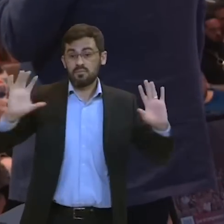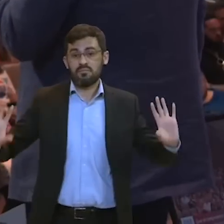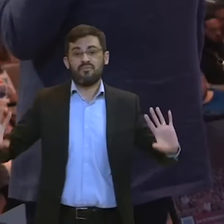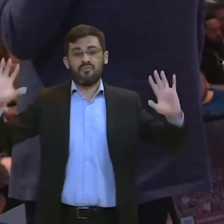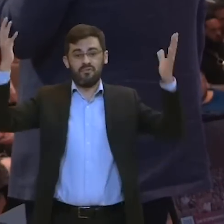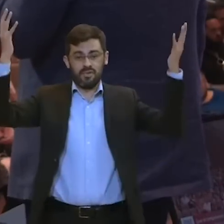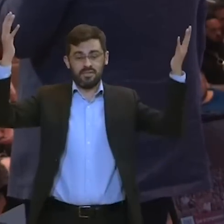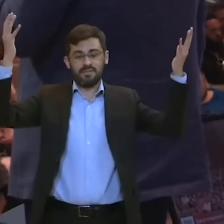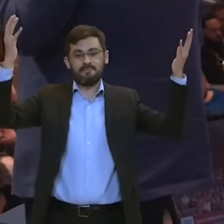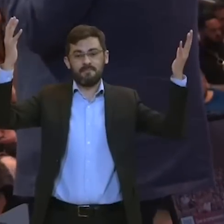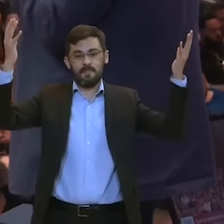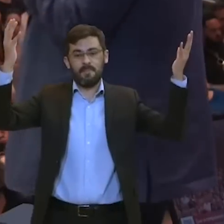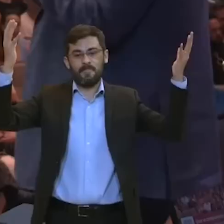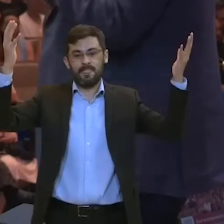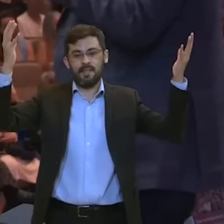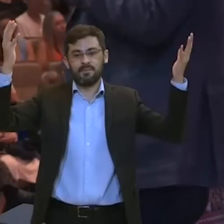acontece,